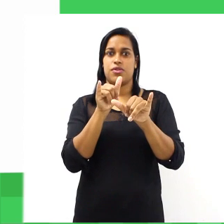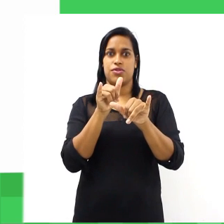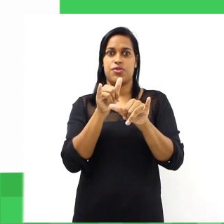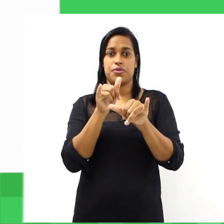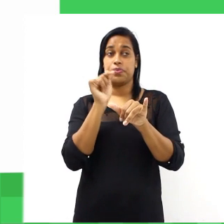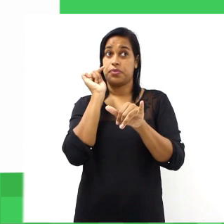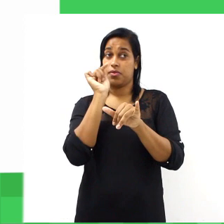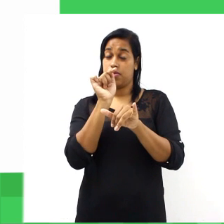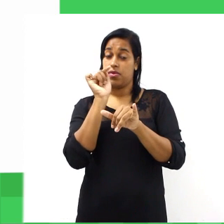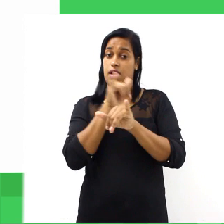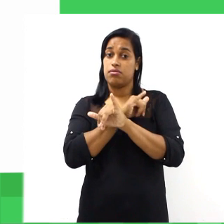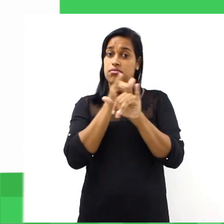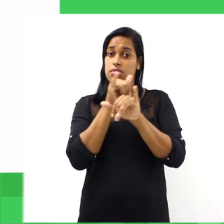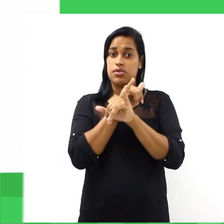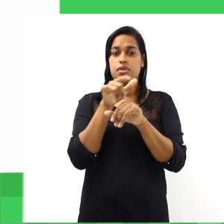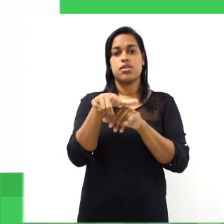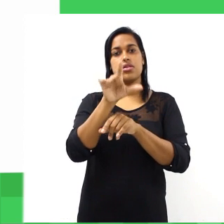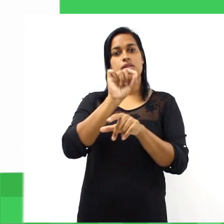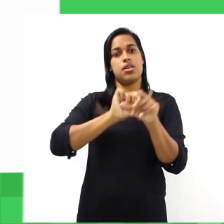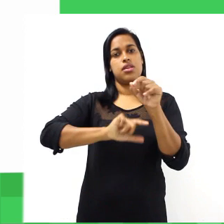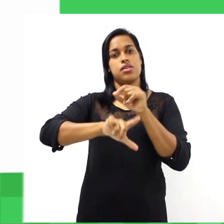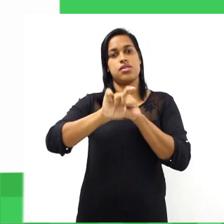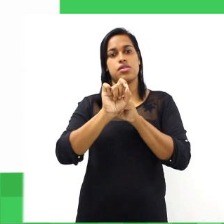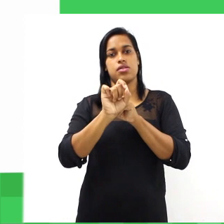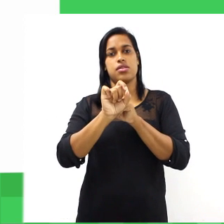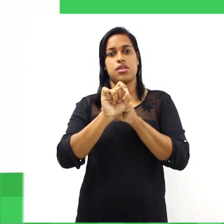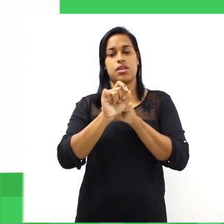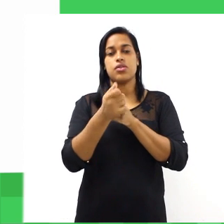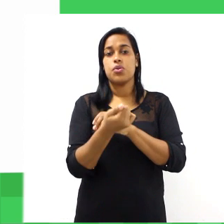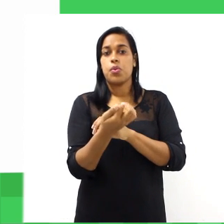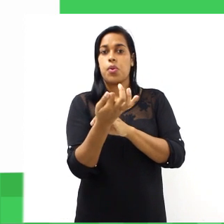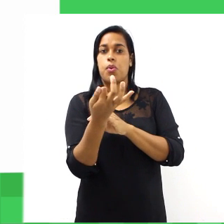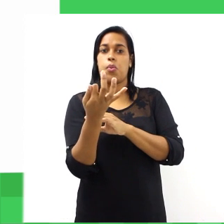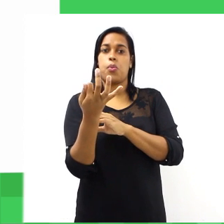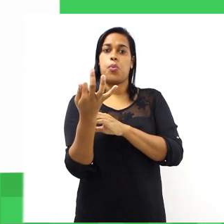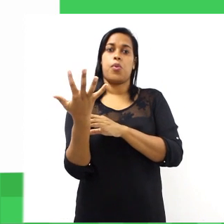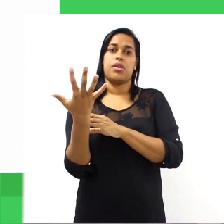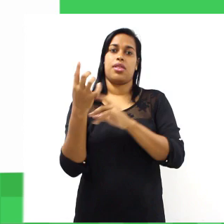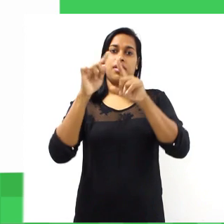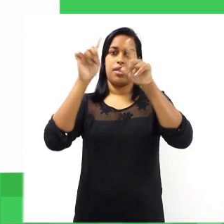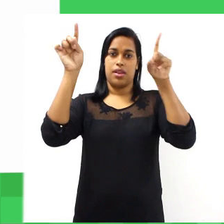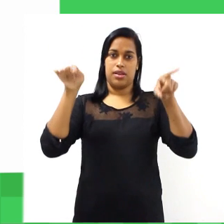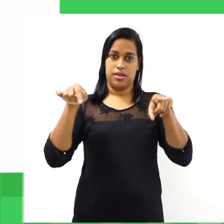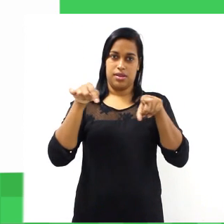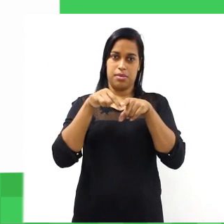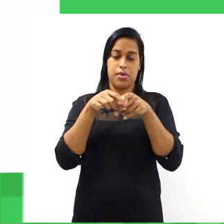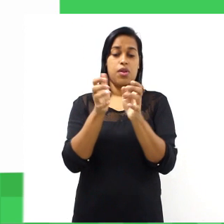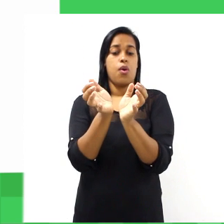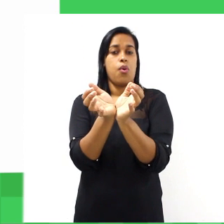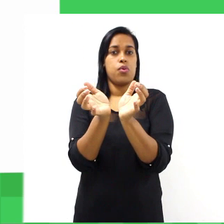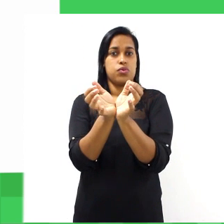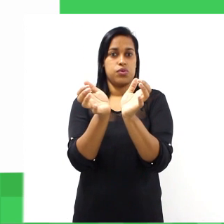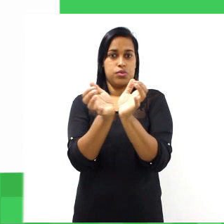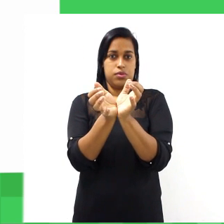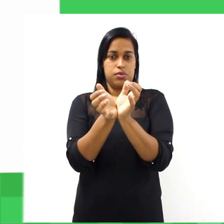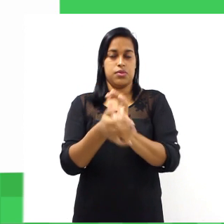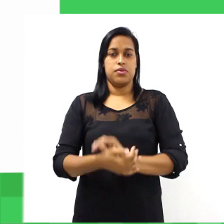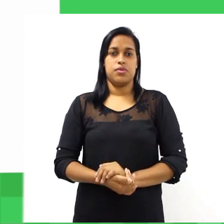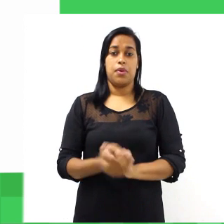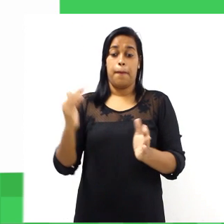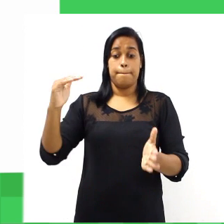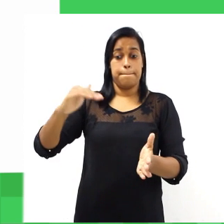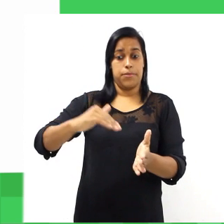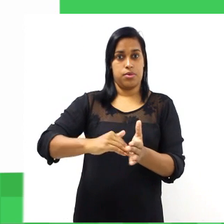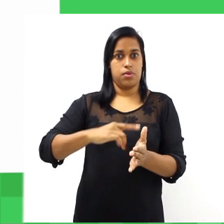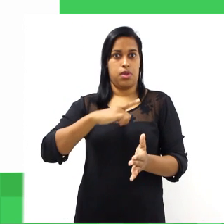Nós iremos selecionar a partir de uma determinada tabela ou um conjunto de tabelas. Por último,